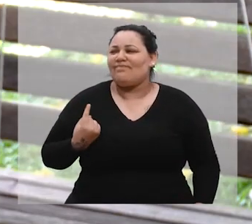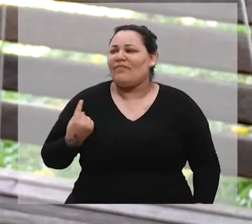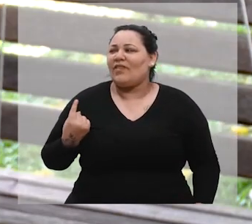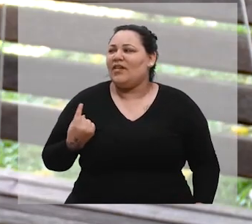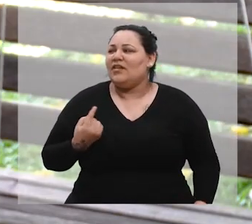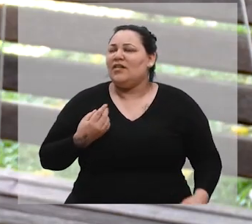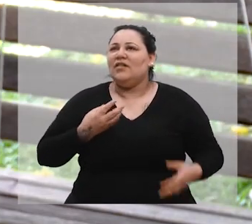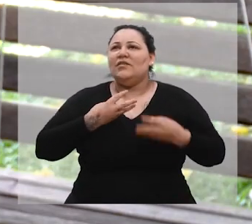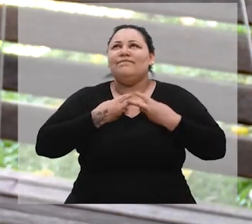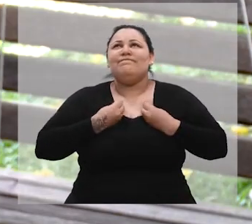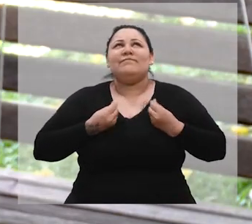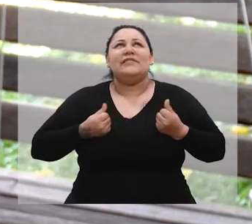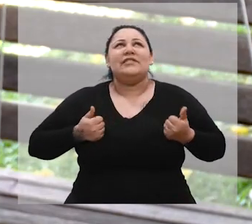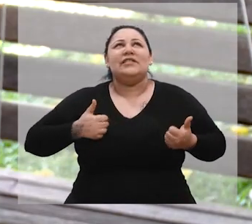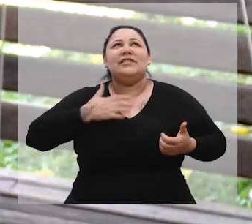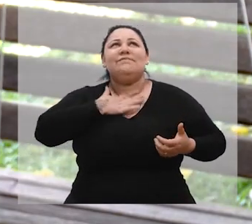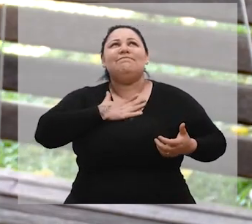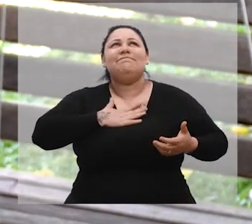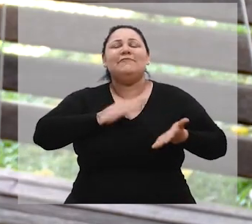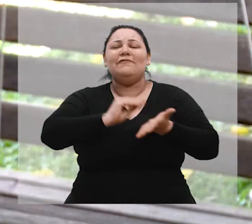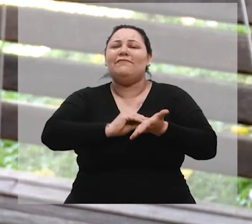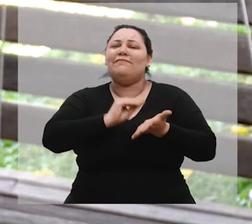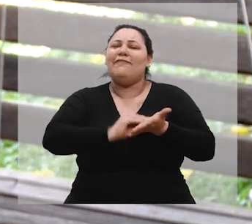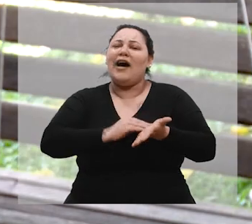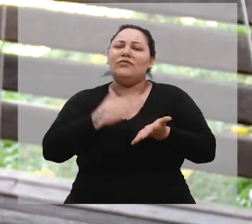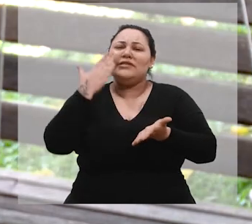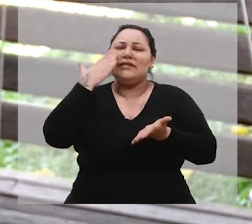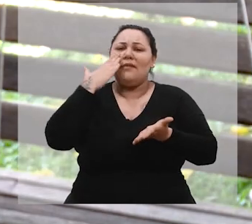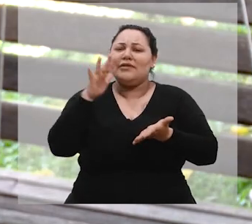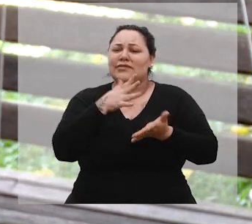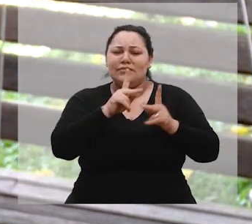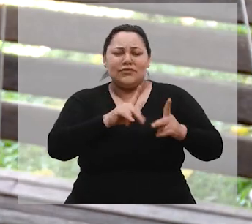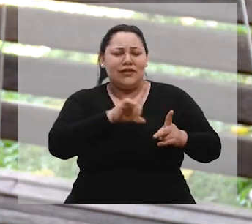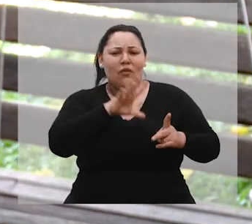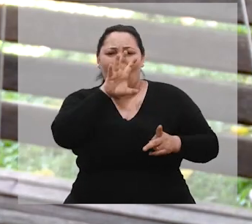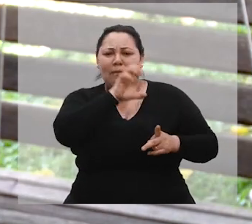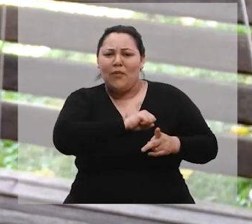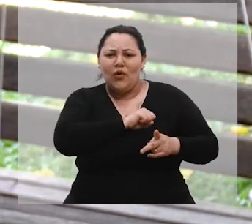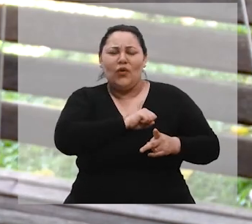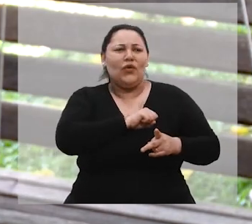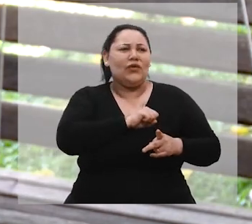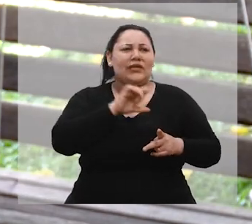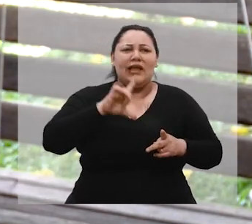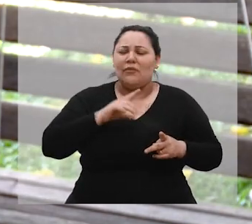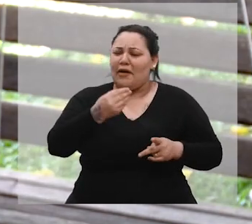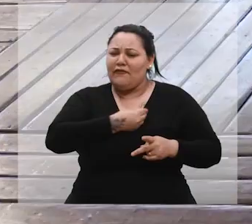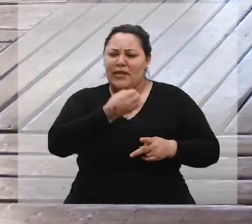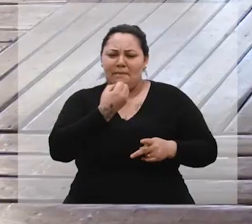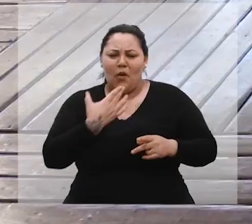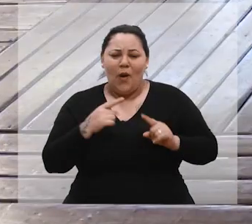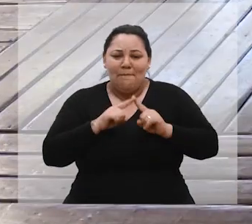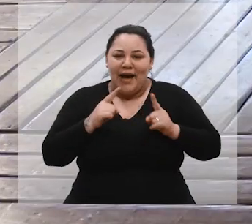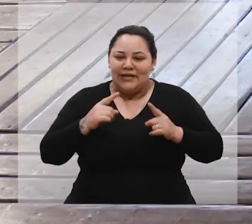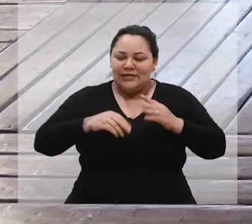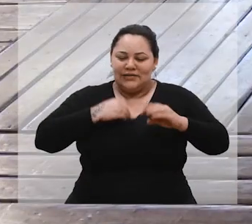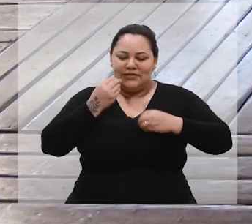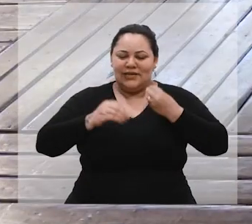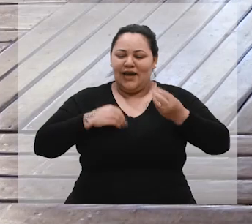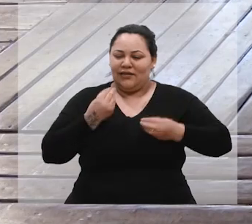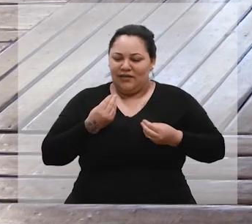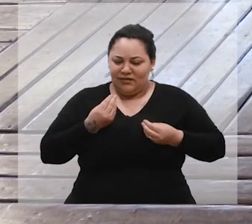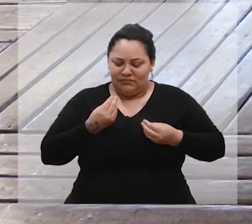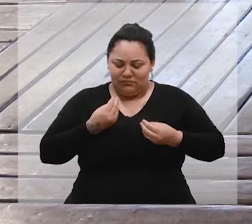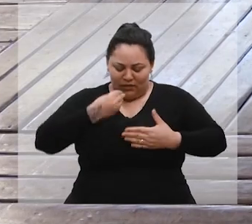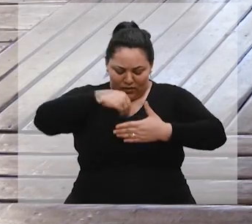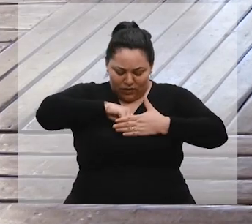têm todas as formas que a gente consideraria que poderiam preencher e mesmo assim sentem o vazio. Por quê? Né? E elas às vezes devem se perguntar por